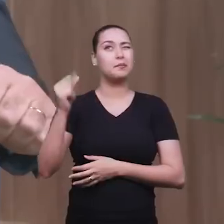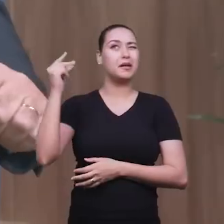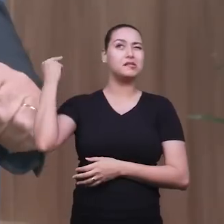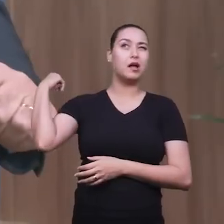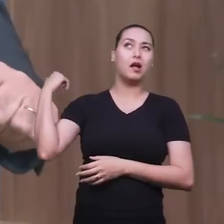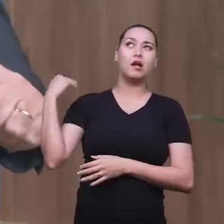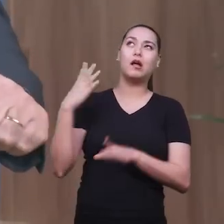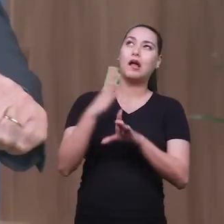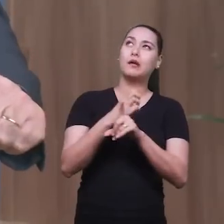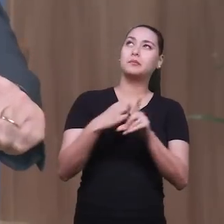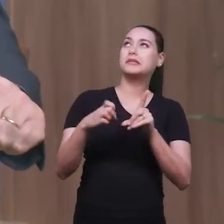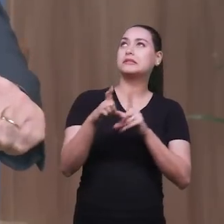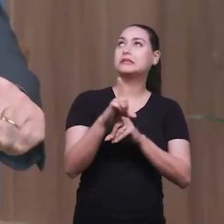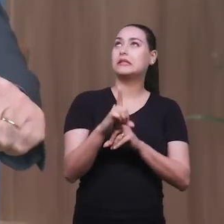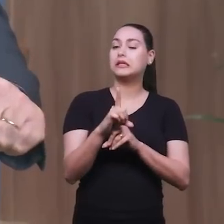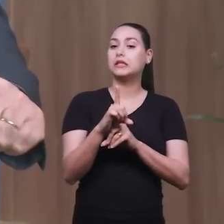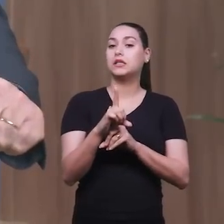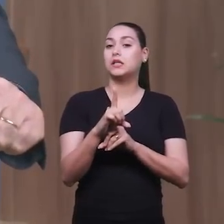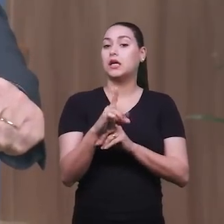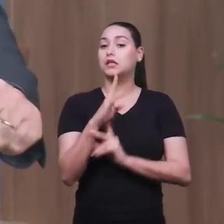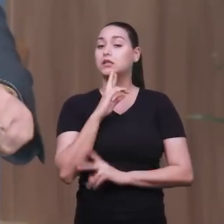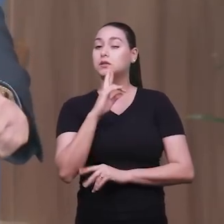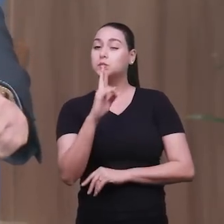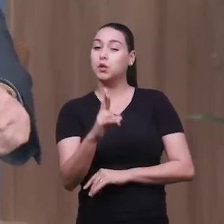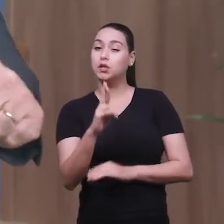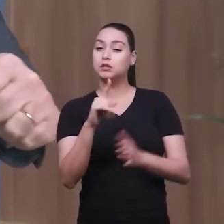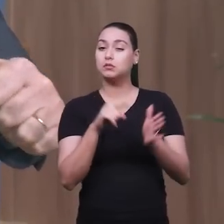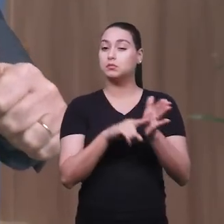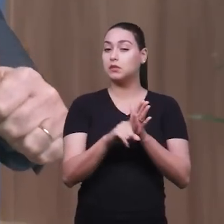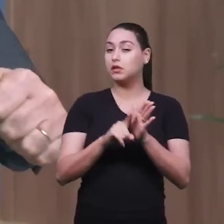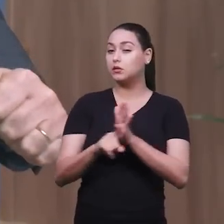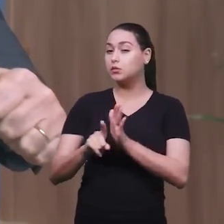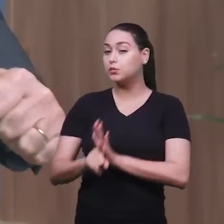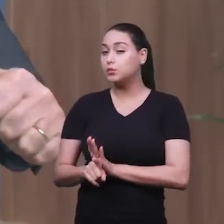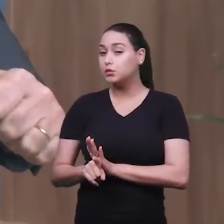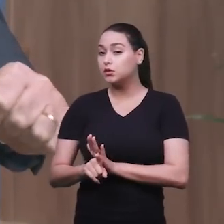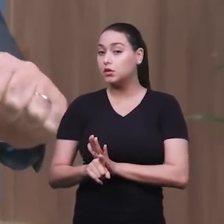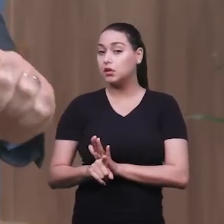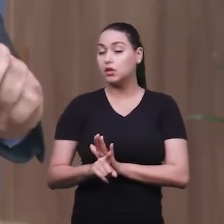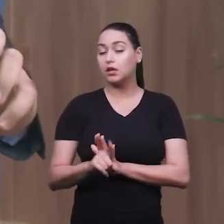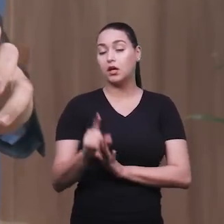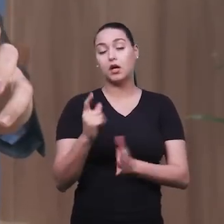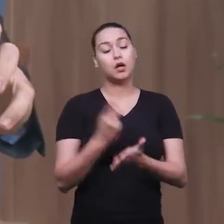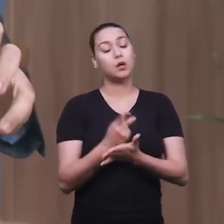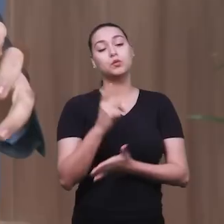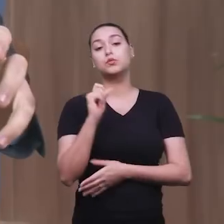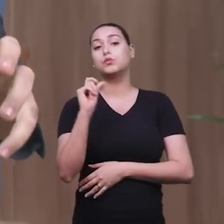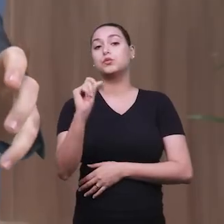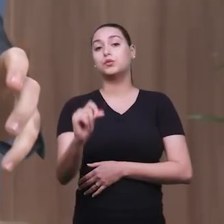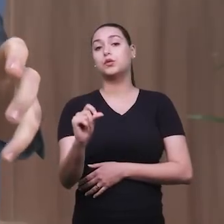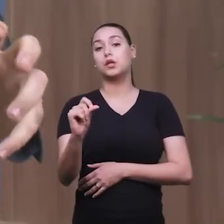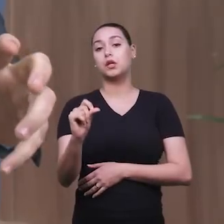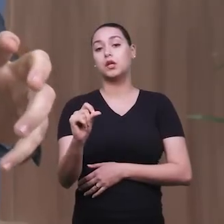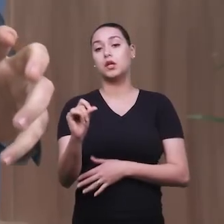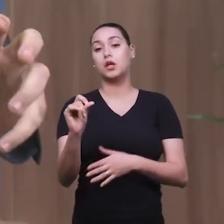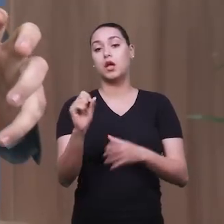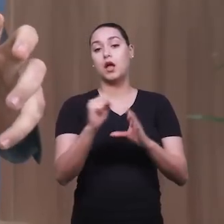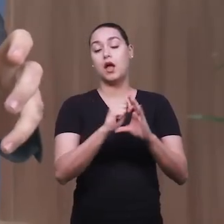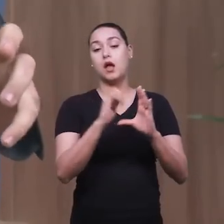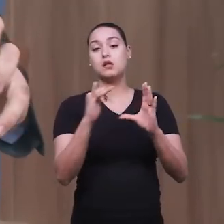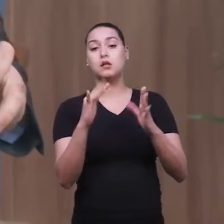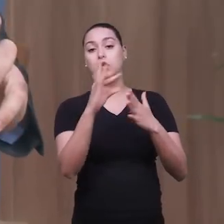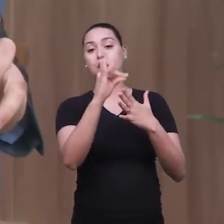última escola bíblica dominical, nas respostas às perguntas, foi abordado ainda